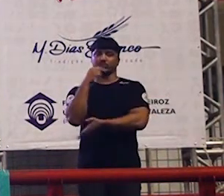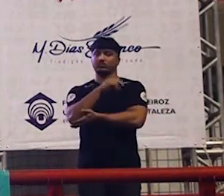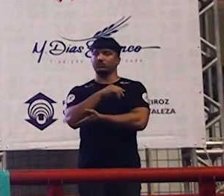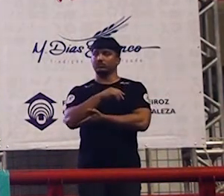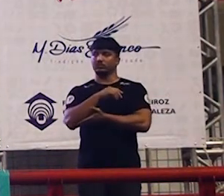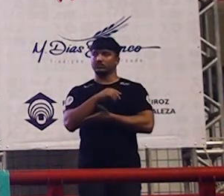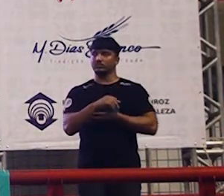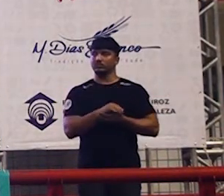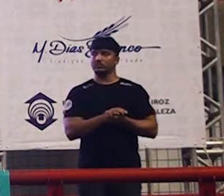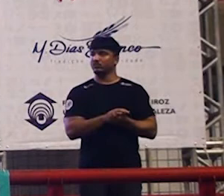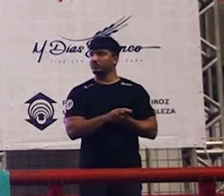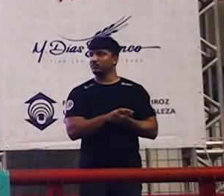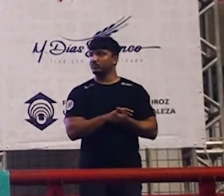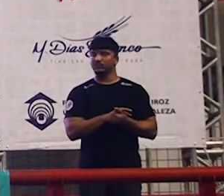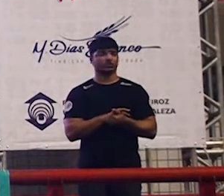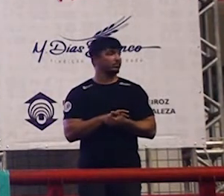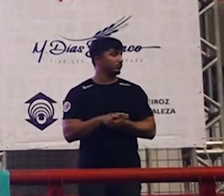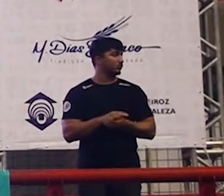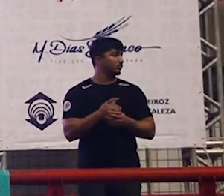Enaltece